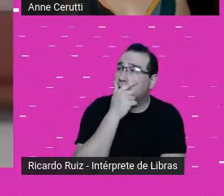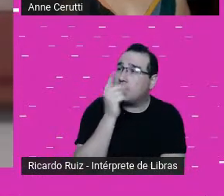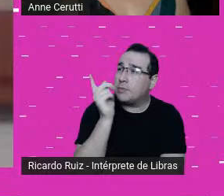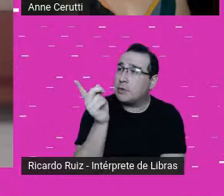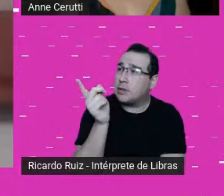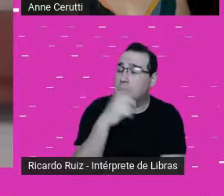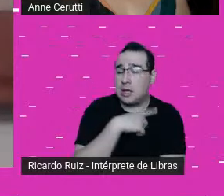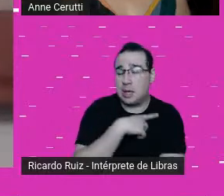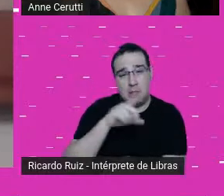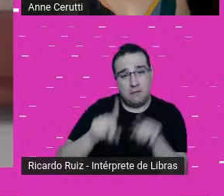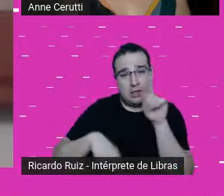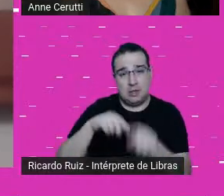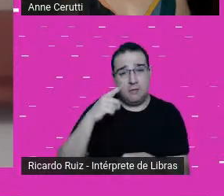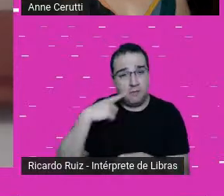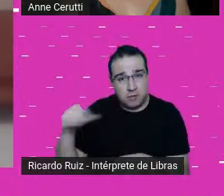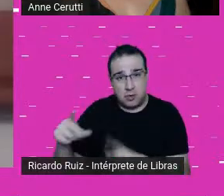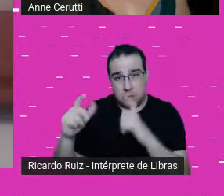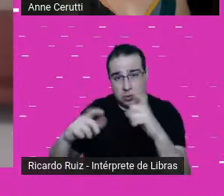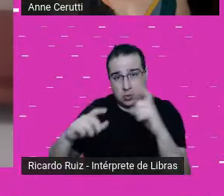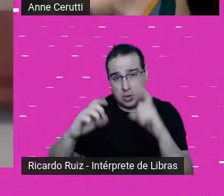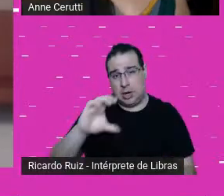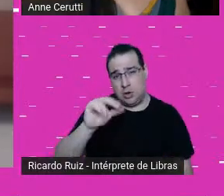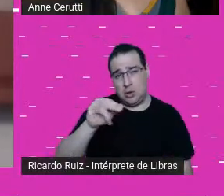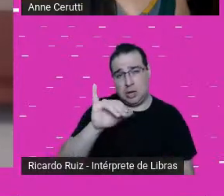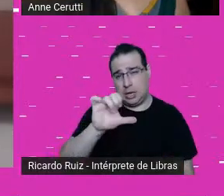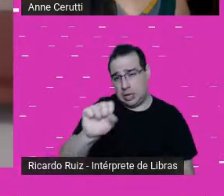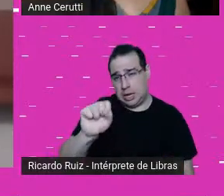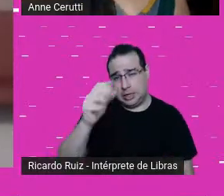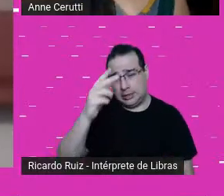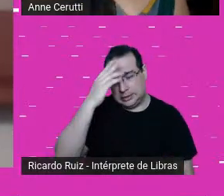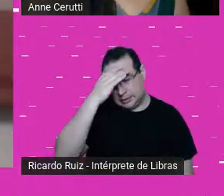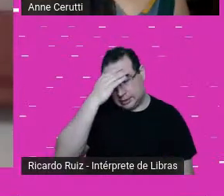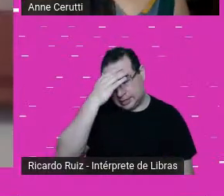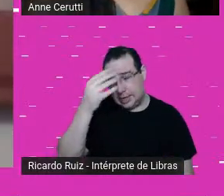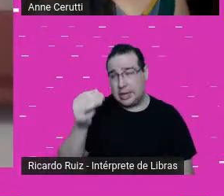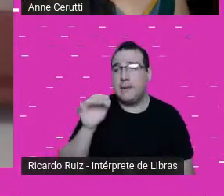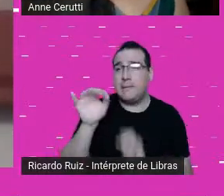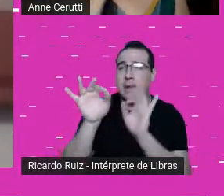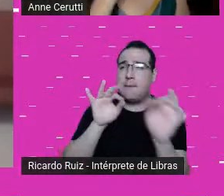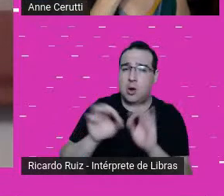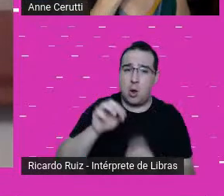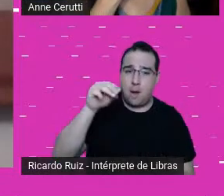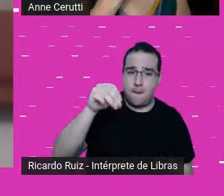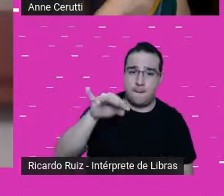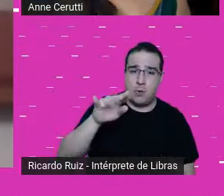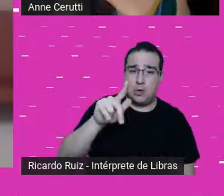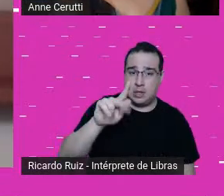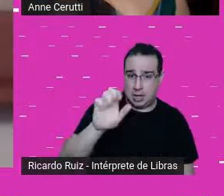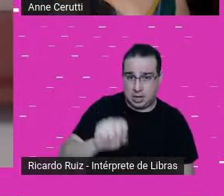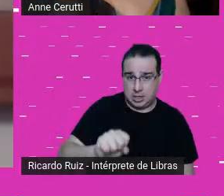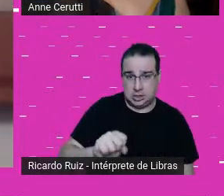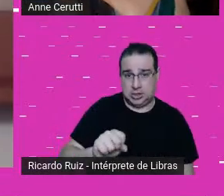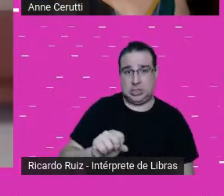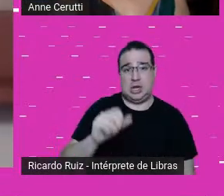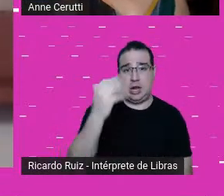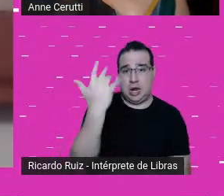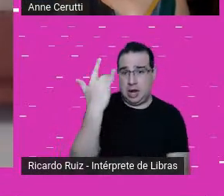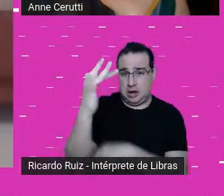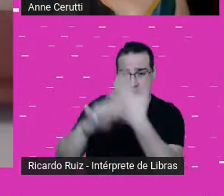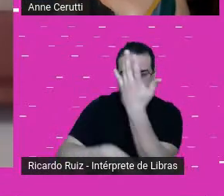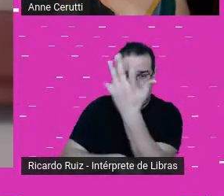e talvez tenha sido num desses canais, enfim. A montagem de O Jardim das Cerejeiras, na